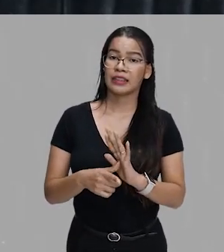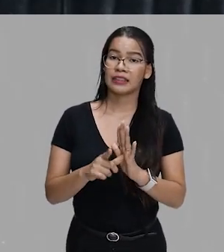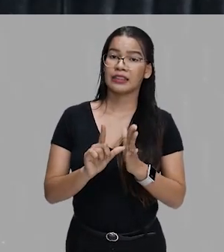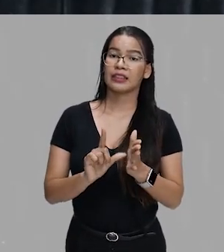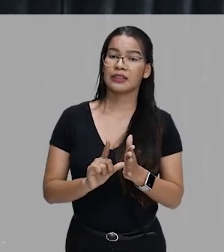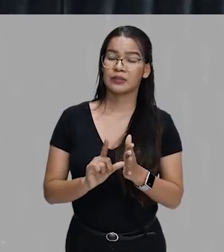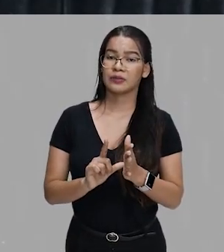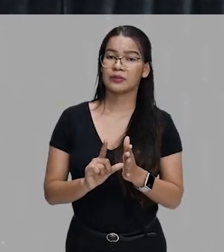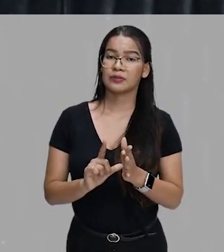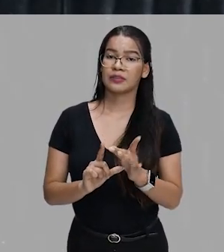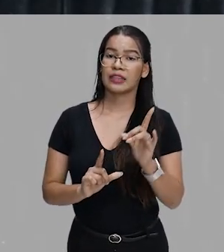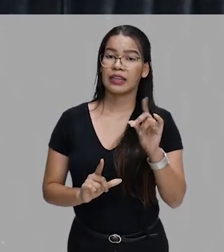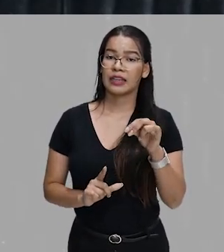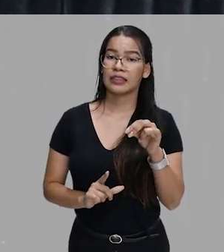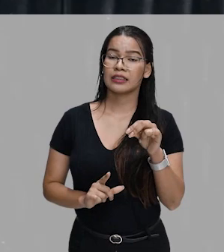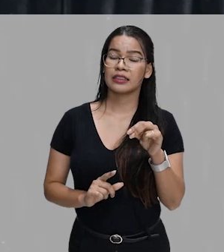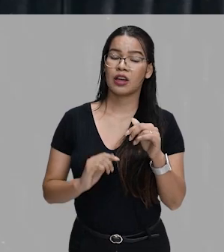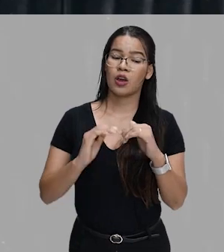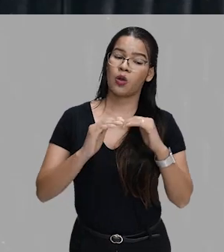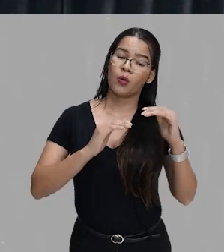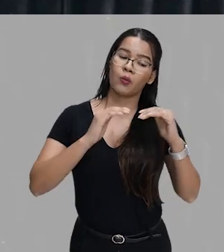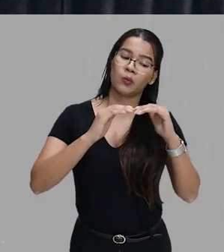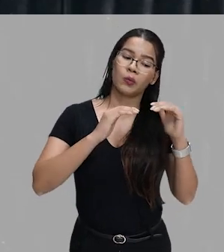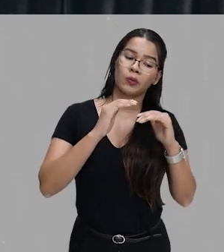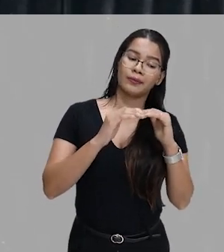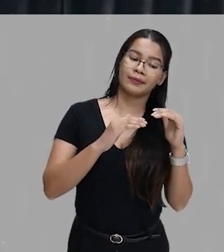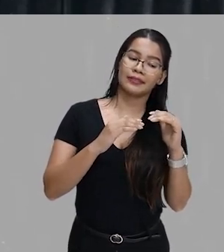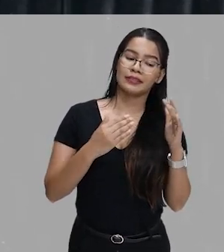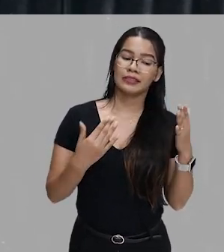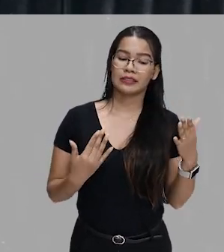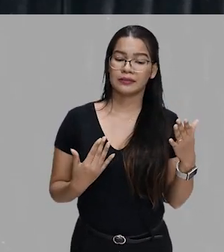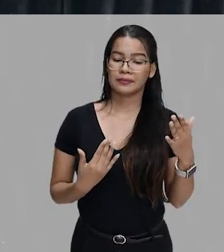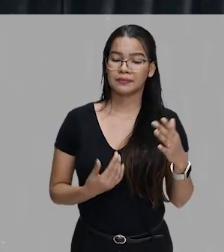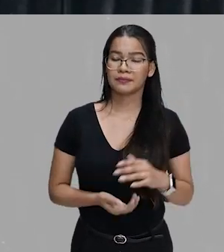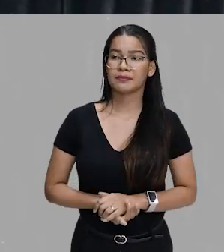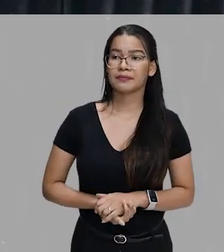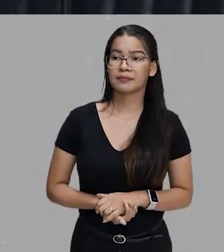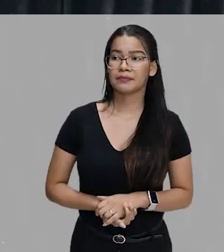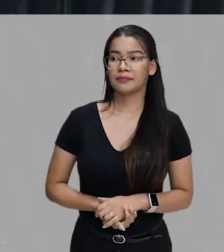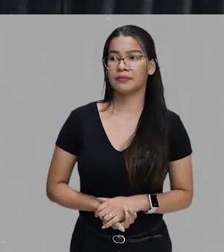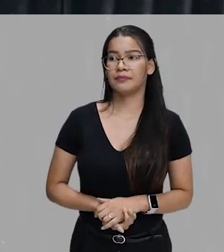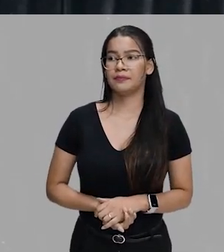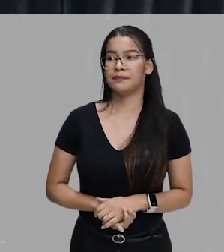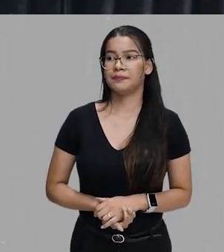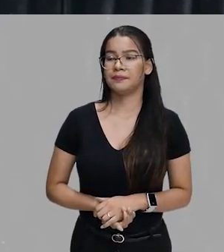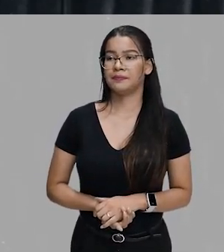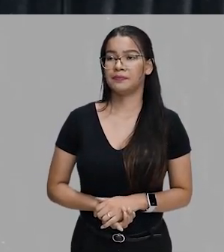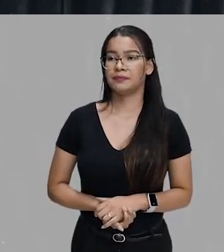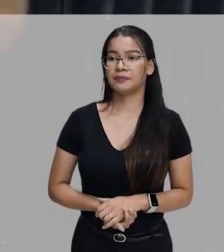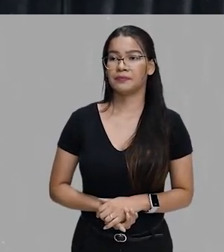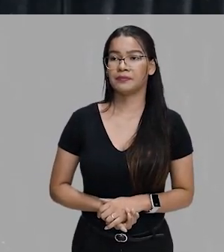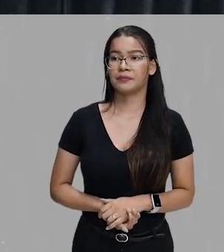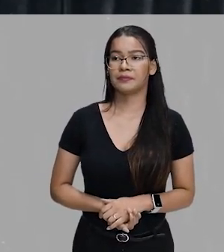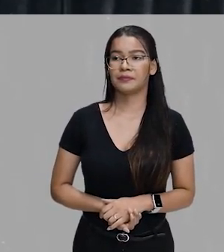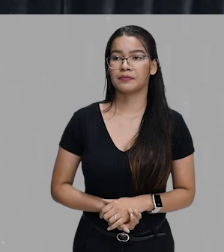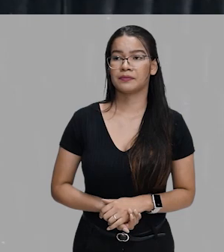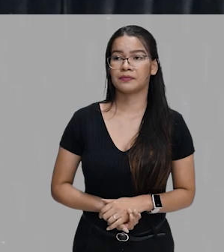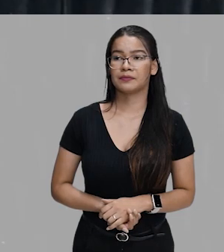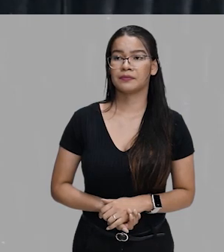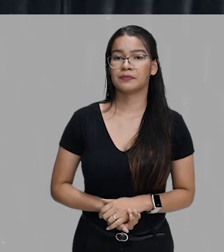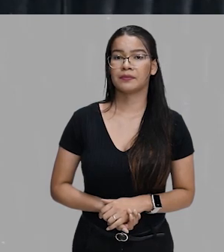anterior, esta construção aqui, afinal, desde que nos entendemos por gente, aprendemos a sonhar com